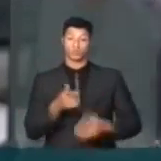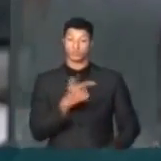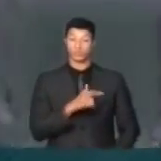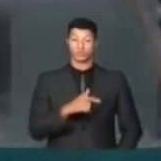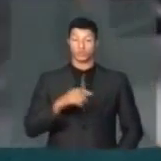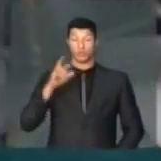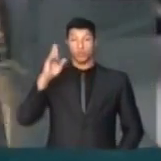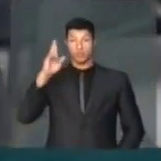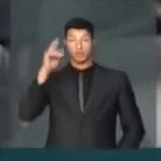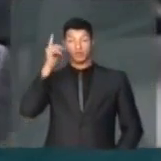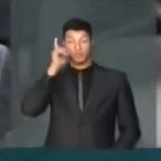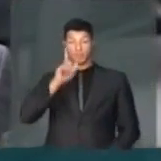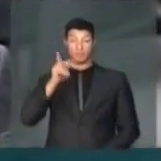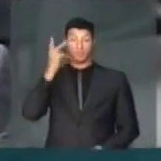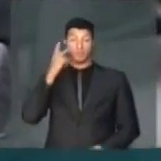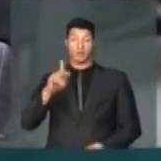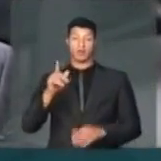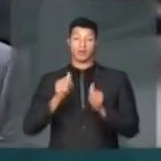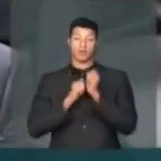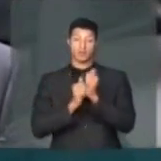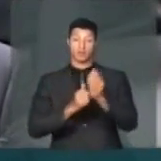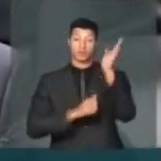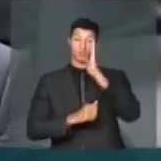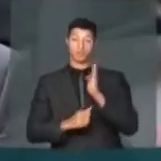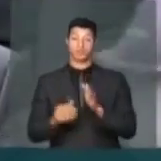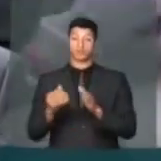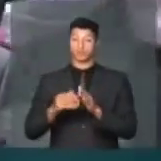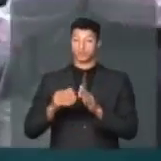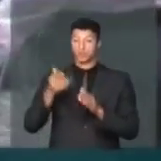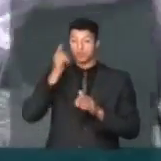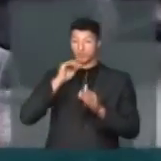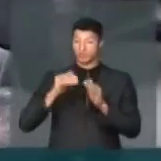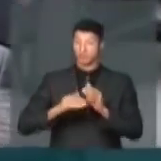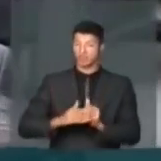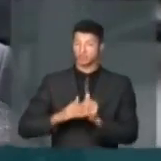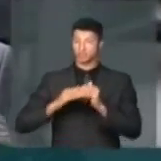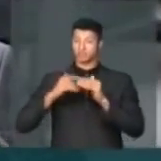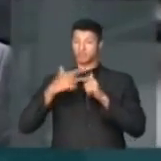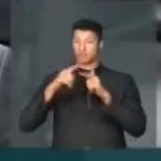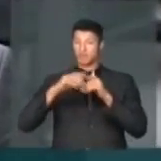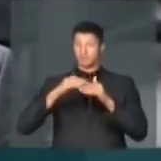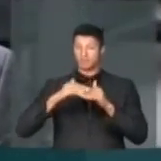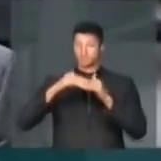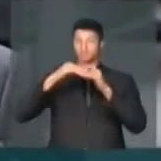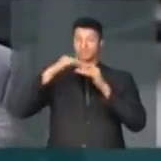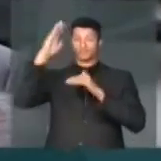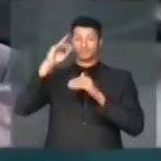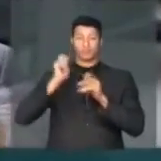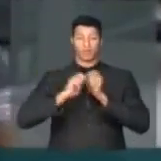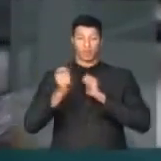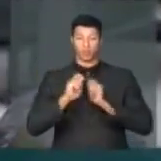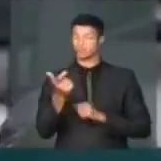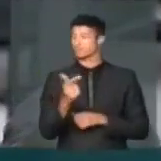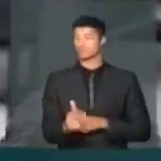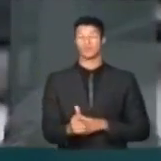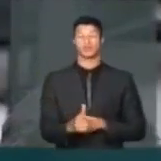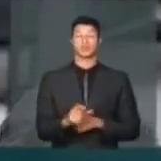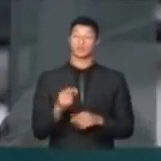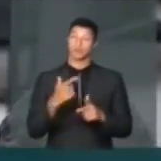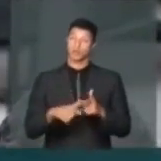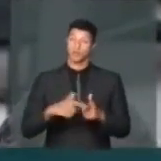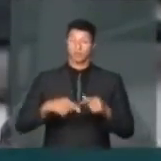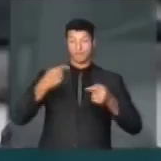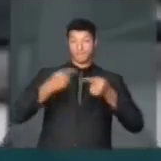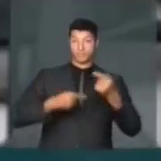uma líder para conduzir o Brasil a sair desse grave problema que é a crise econômica, que é a